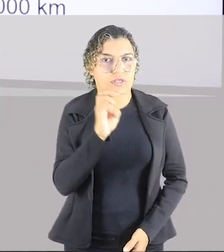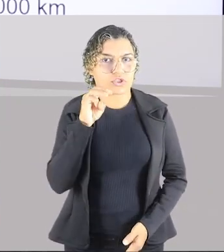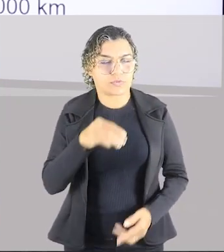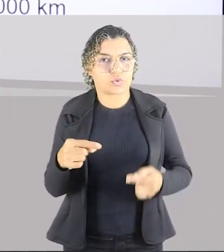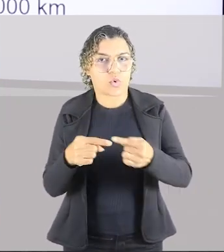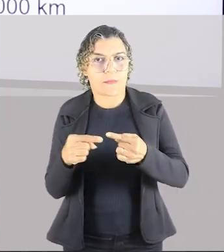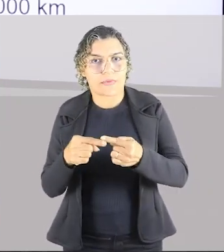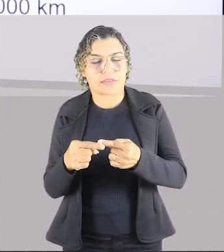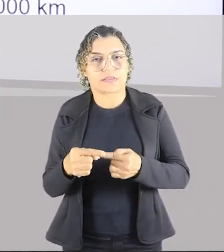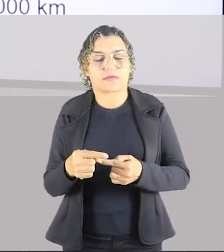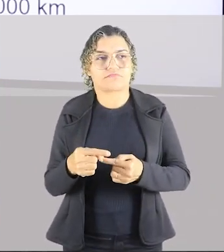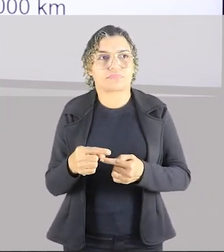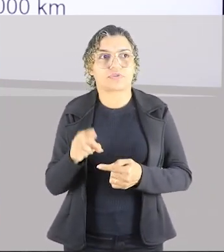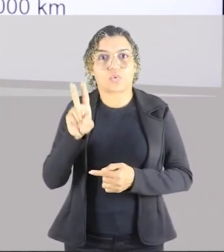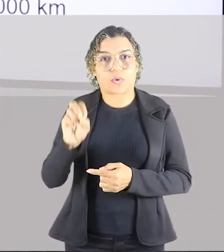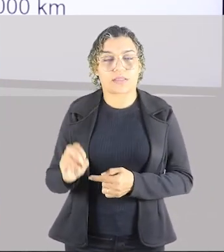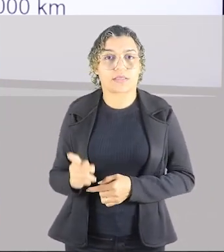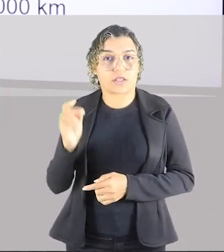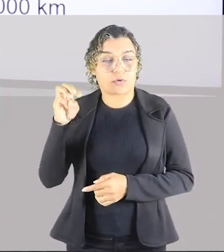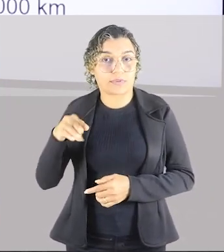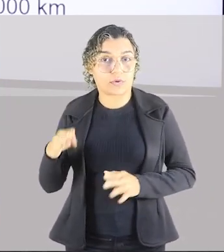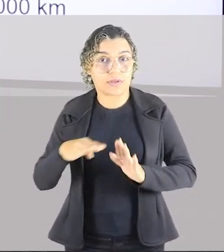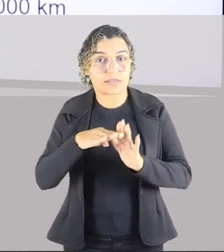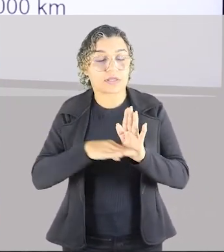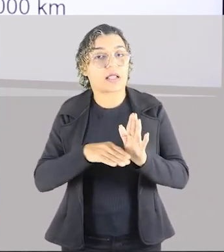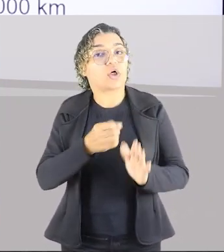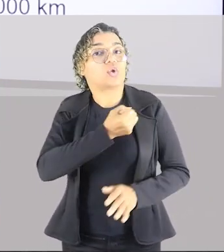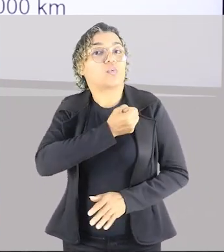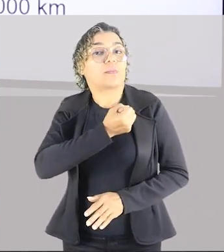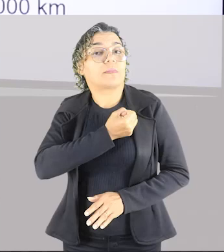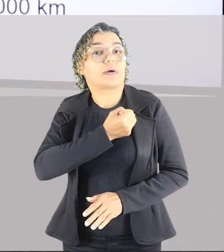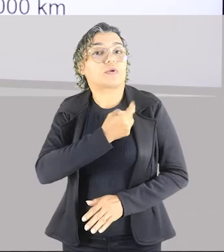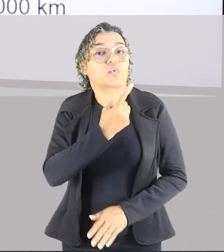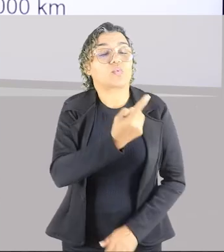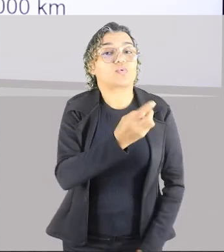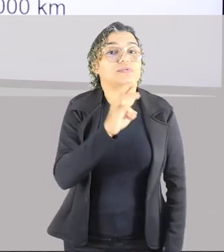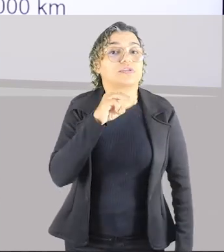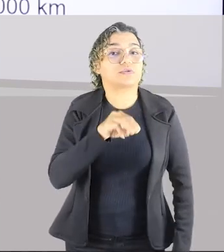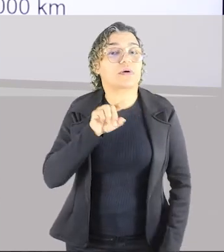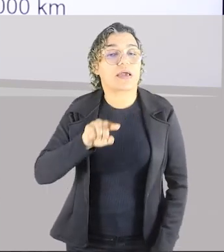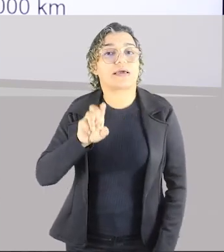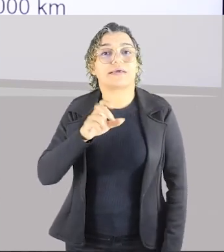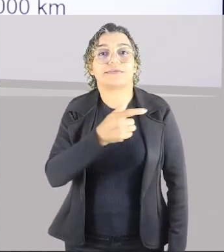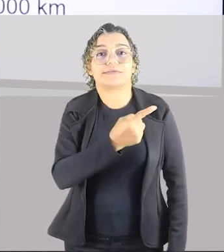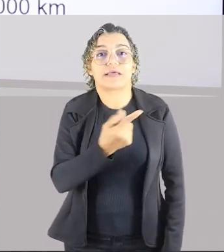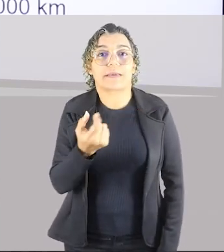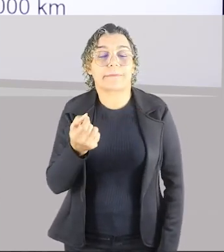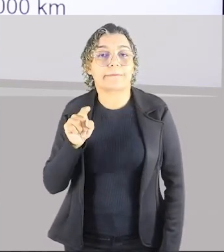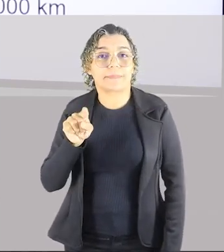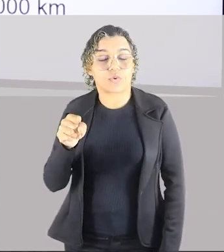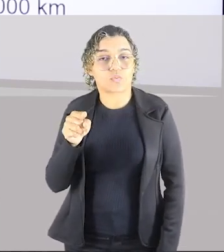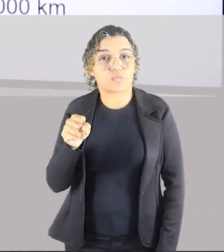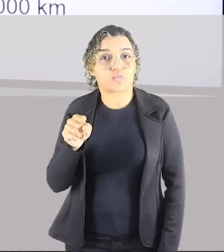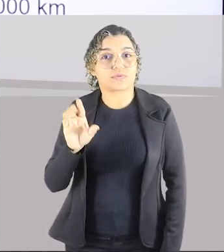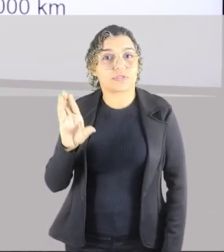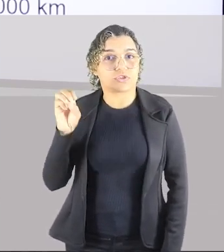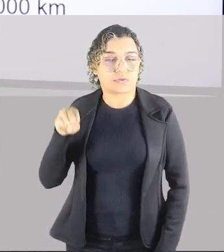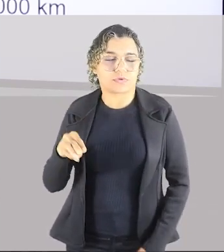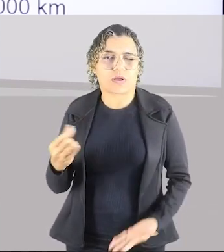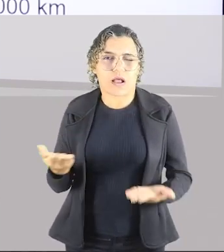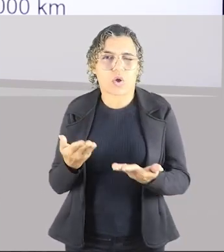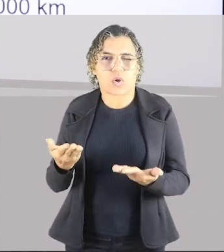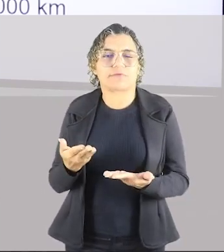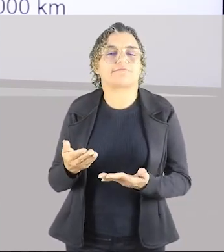quilômetros. A escala numérica, 1 centímetro equivale a 100 mil centímetros. Vamos transformar isso para quilômetro? Ó, vamos fazer o